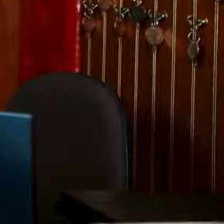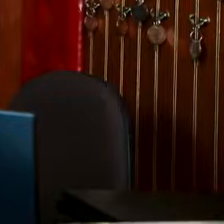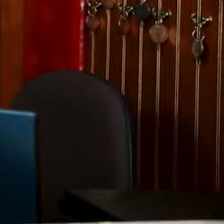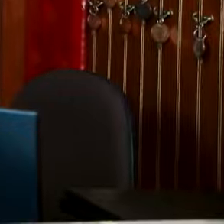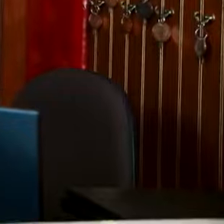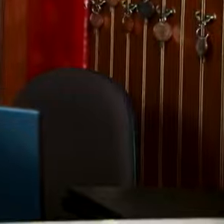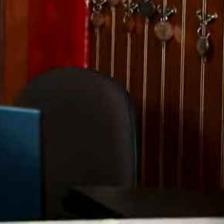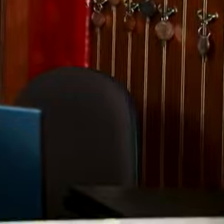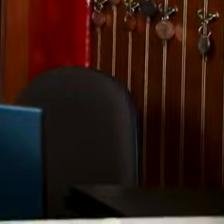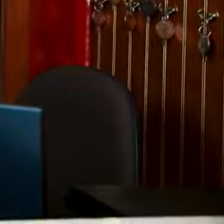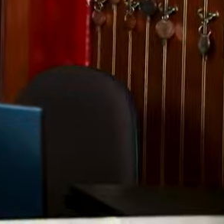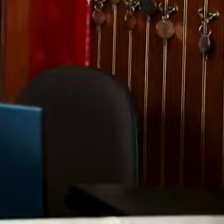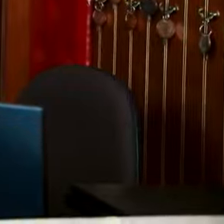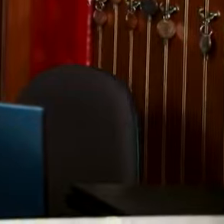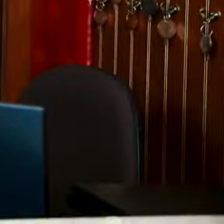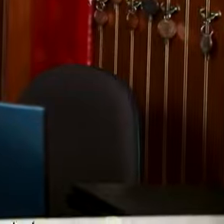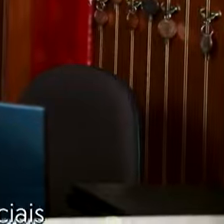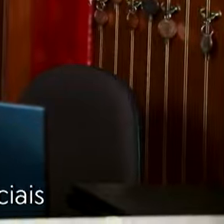Tchau!